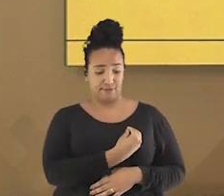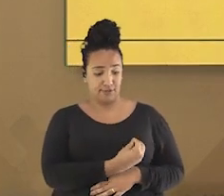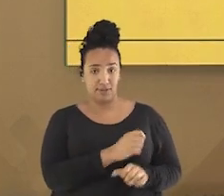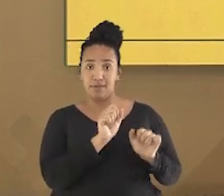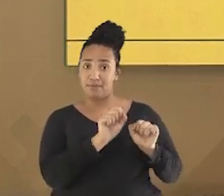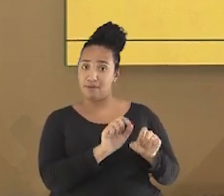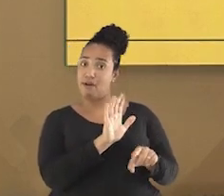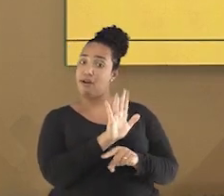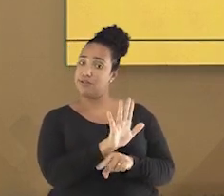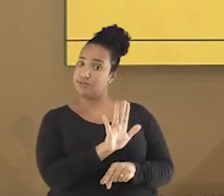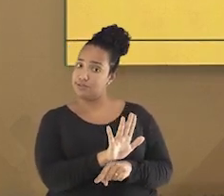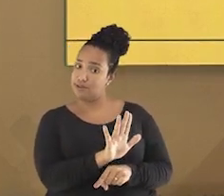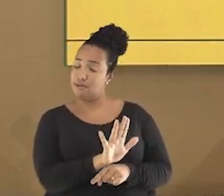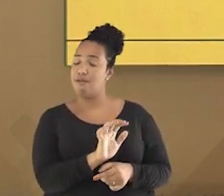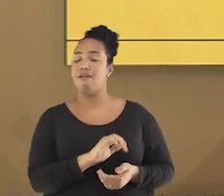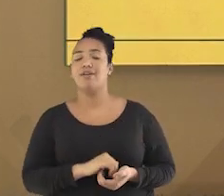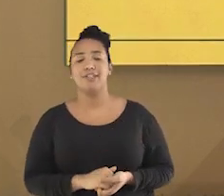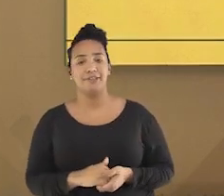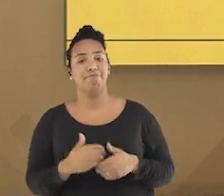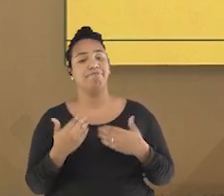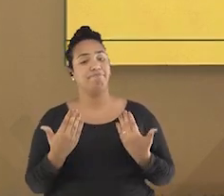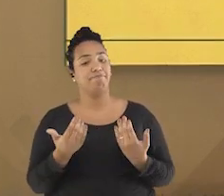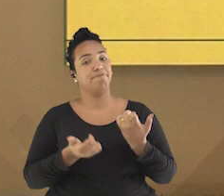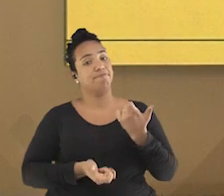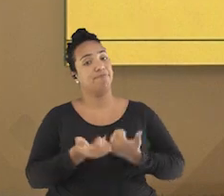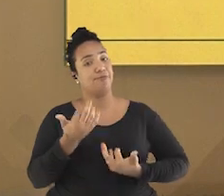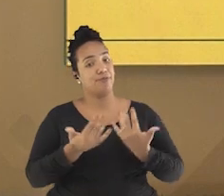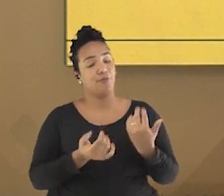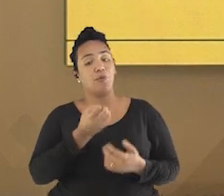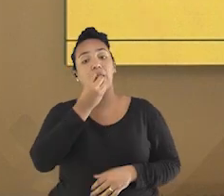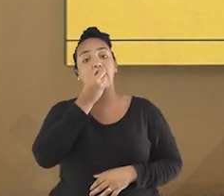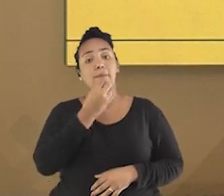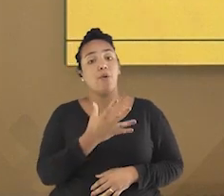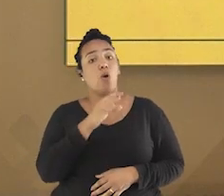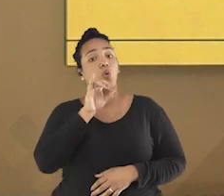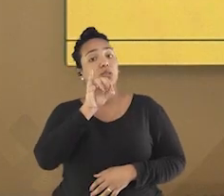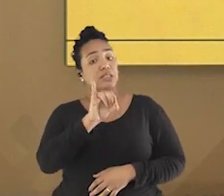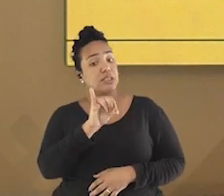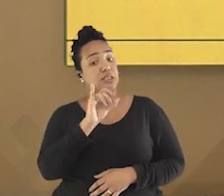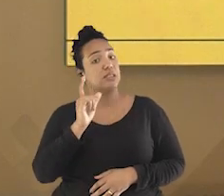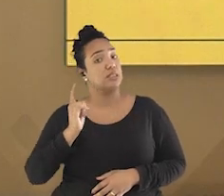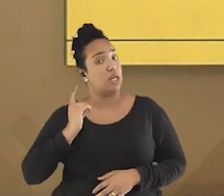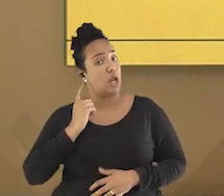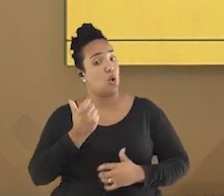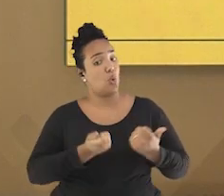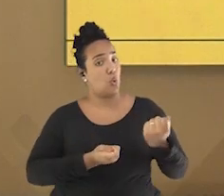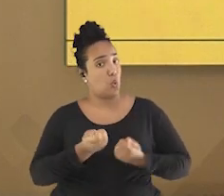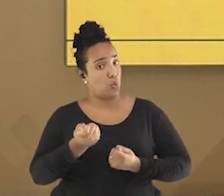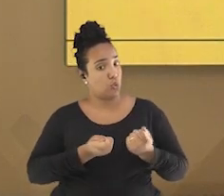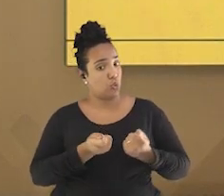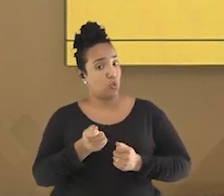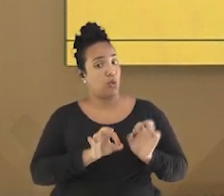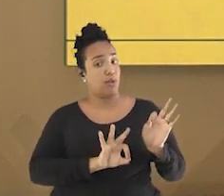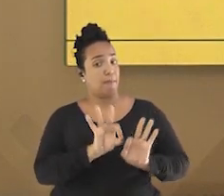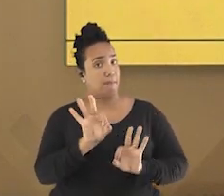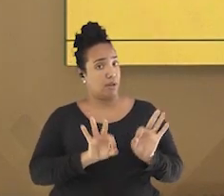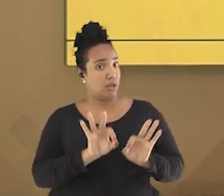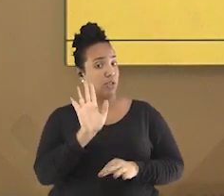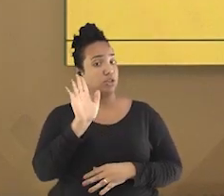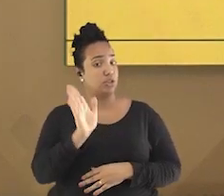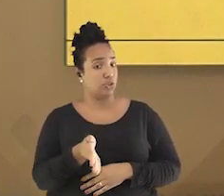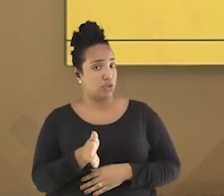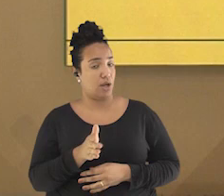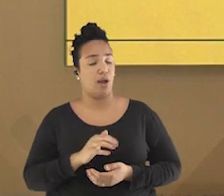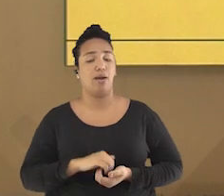do cerrado? Ele é nocivo se for usado de maneira imprudente e até mesmo maldosa,